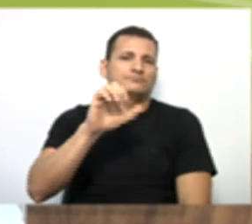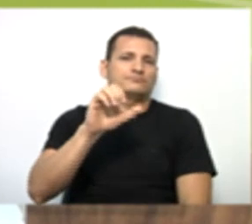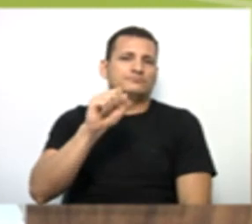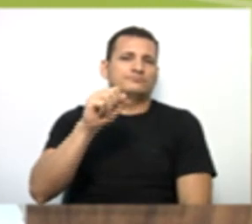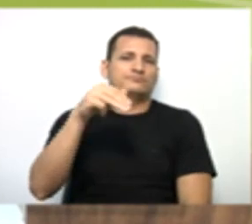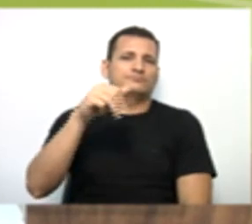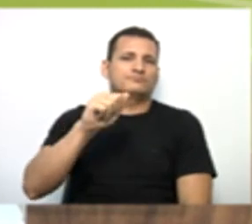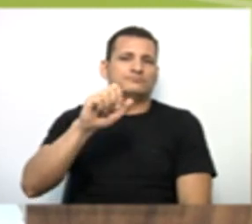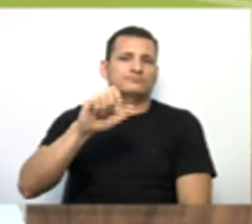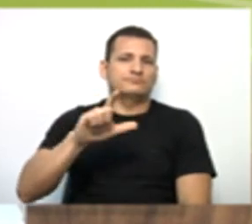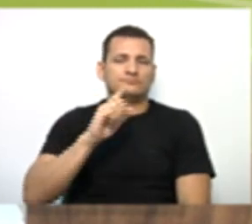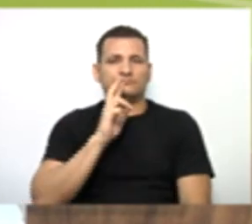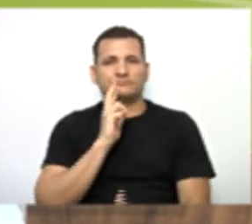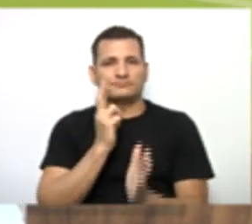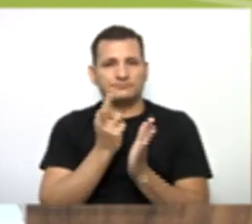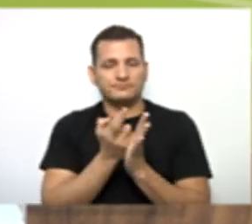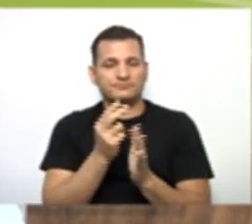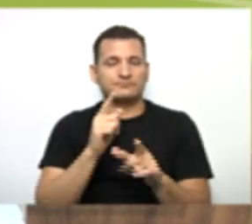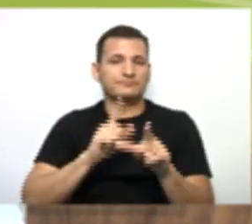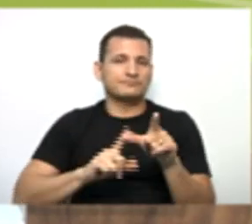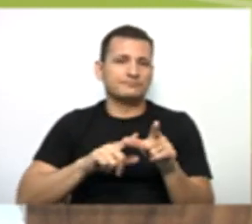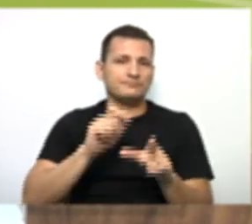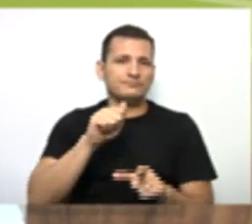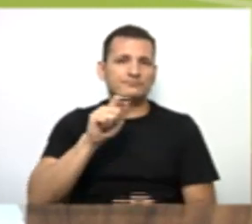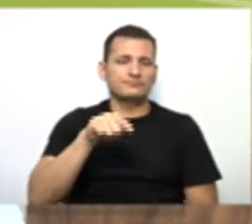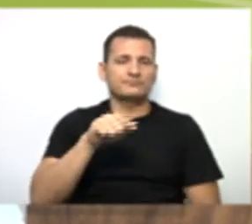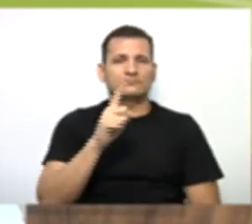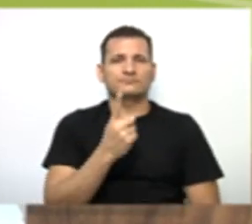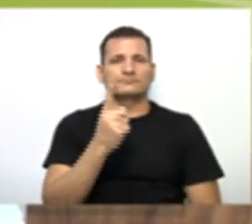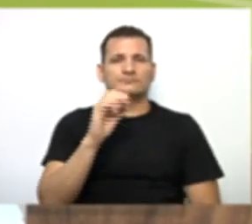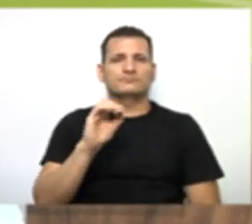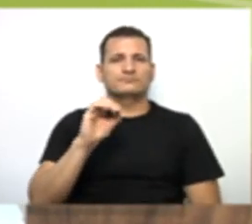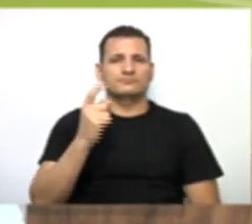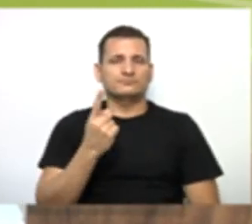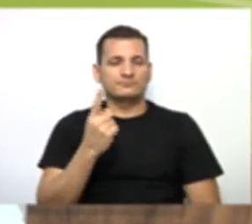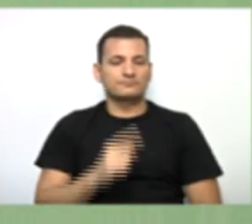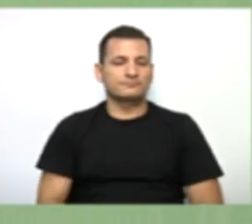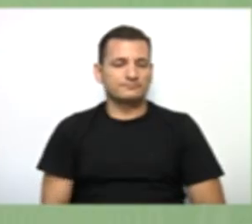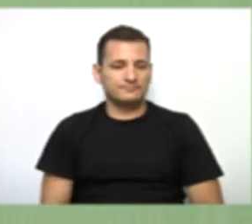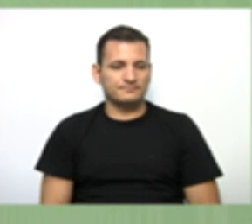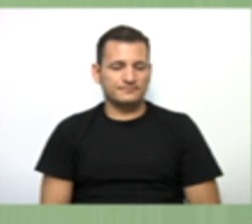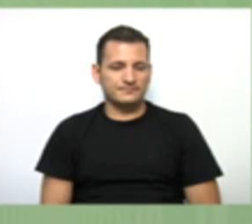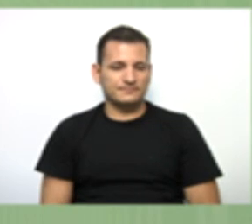que respondeu que a letra A vai ficar 101.